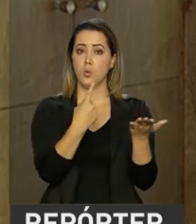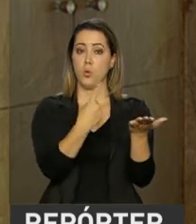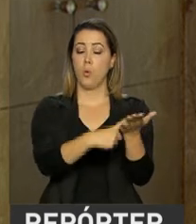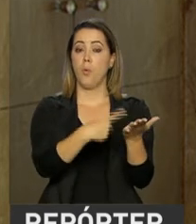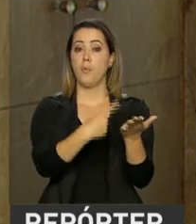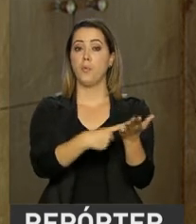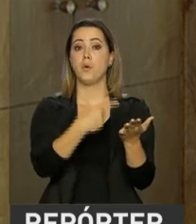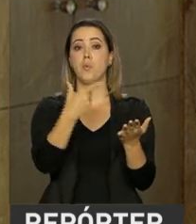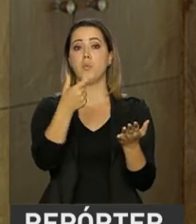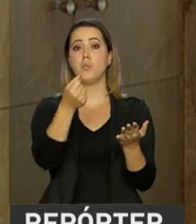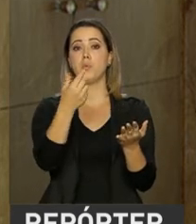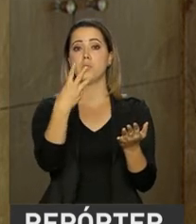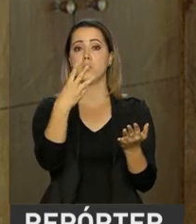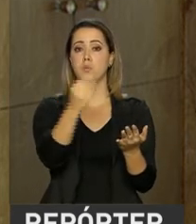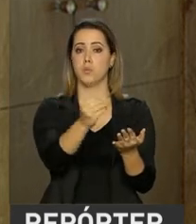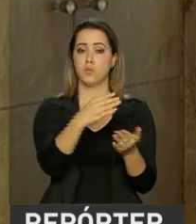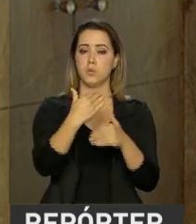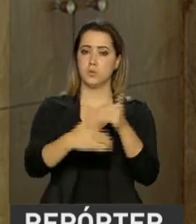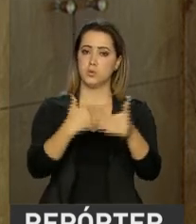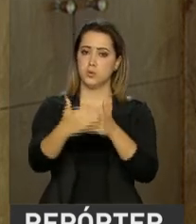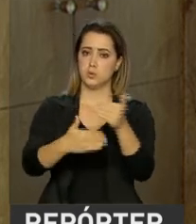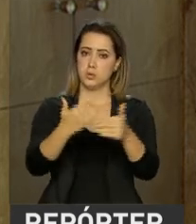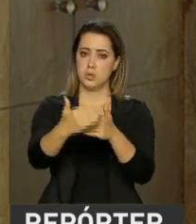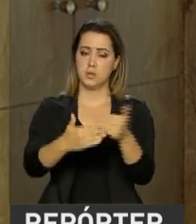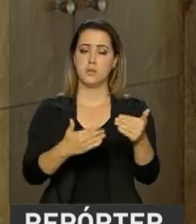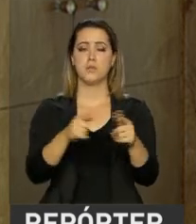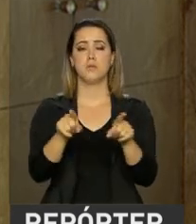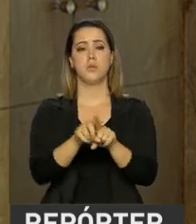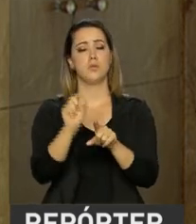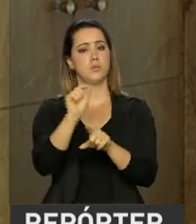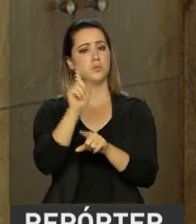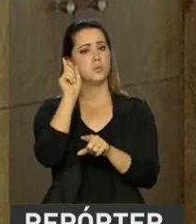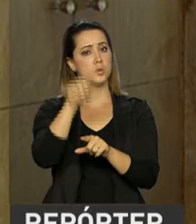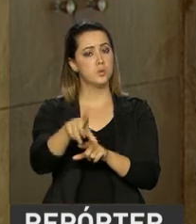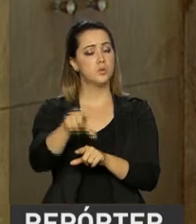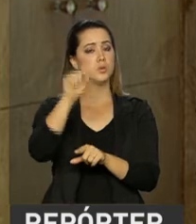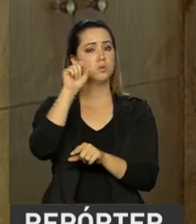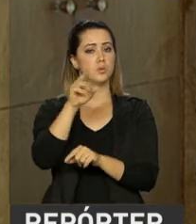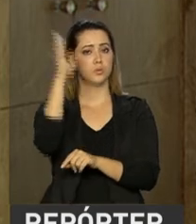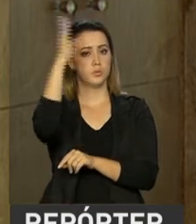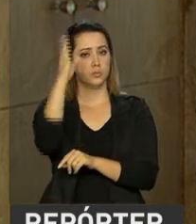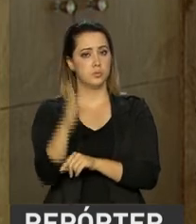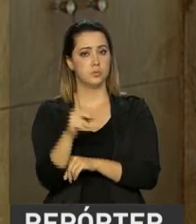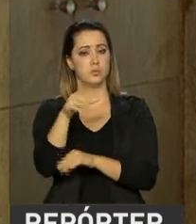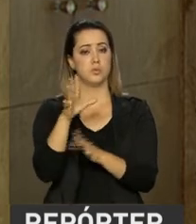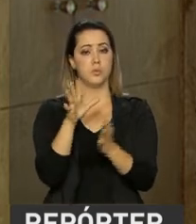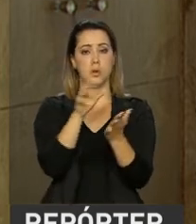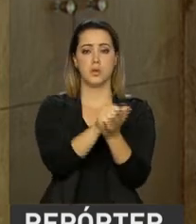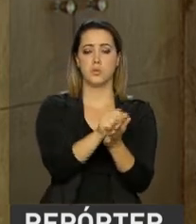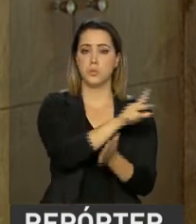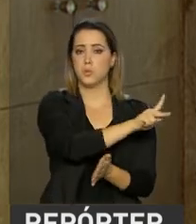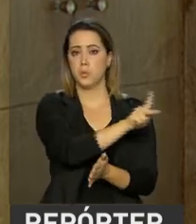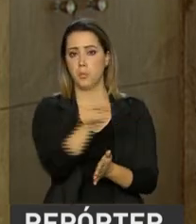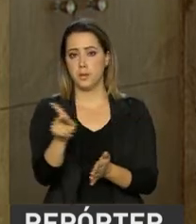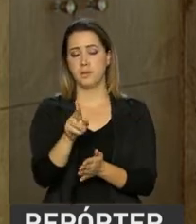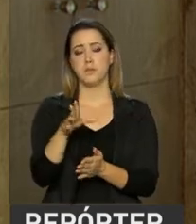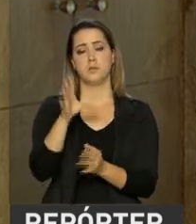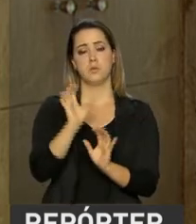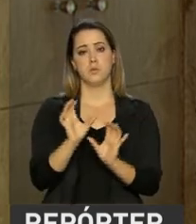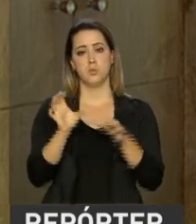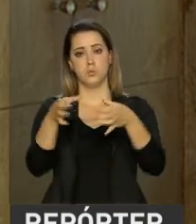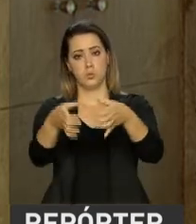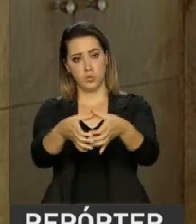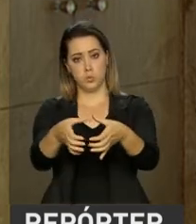2030 de desenvolvimento sustentável também foi escolhido pelo brasil que assumiu a presidência de turno no grupo